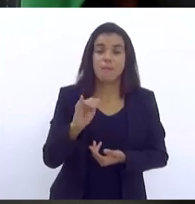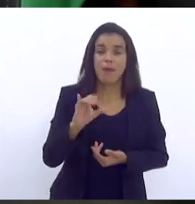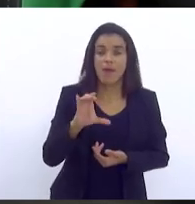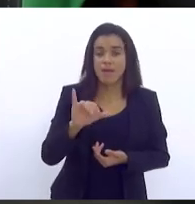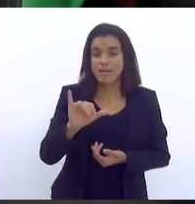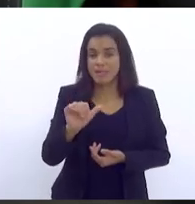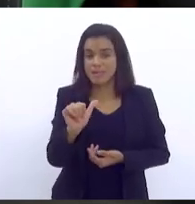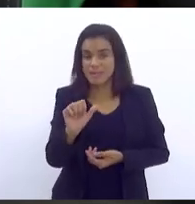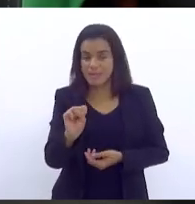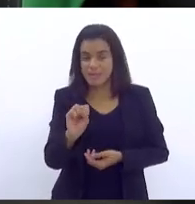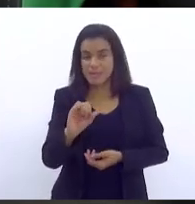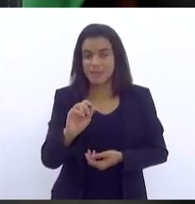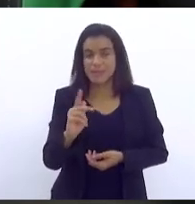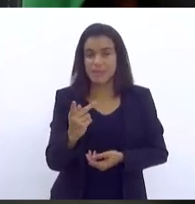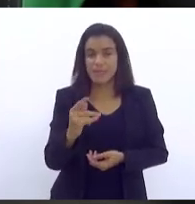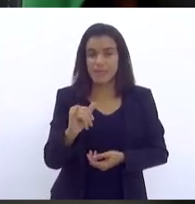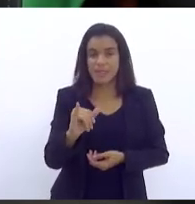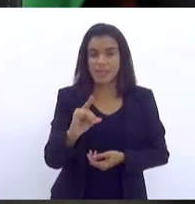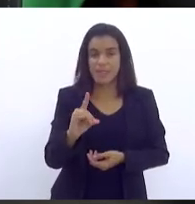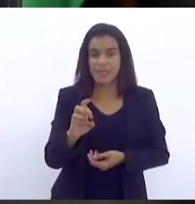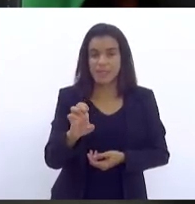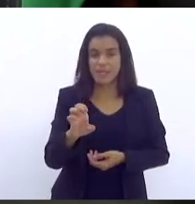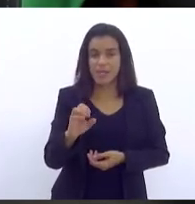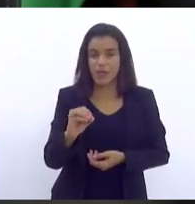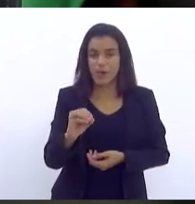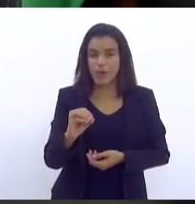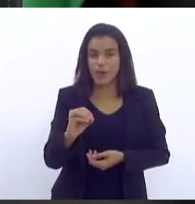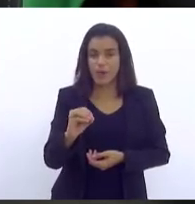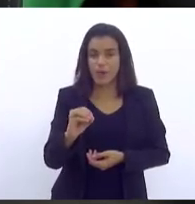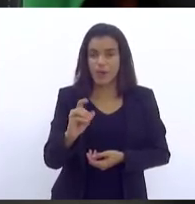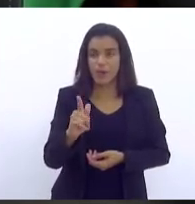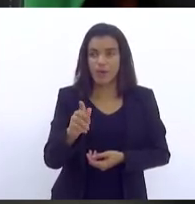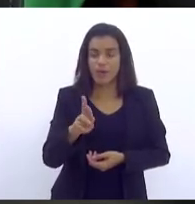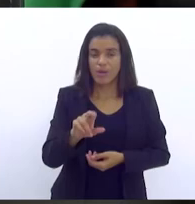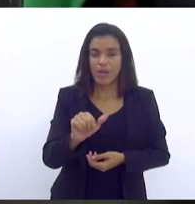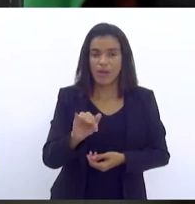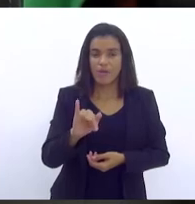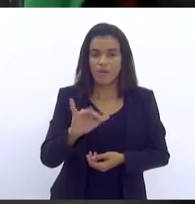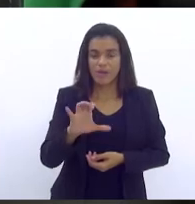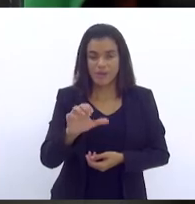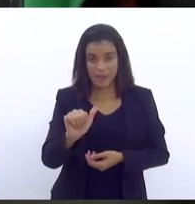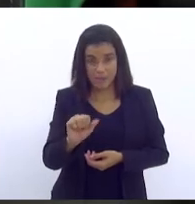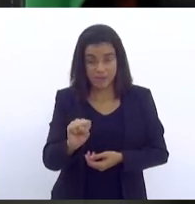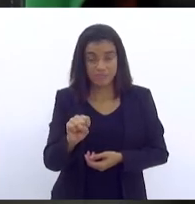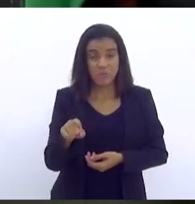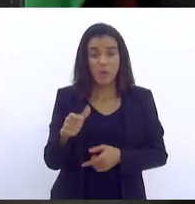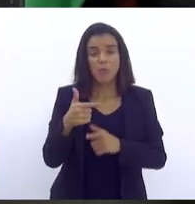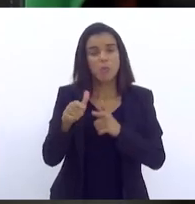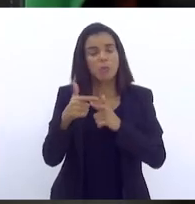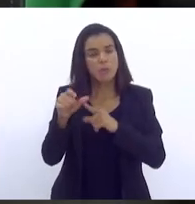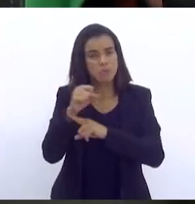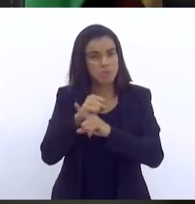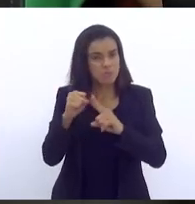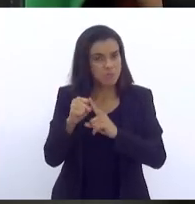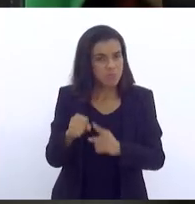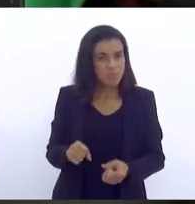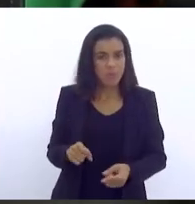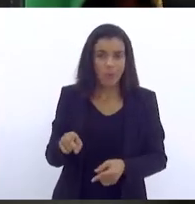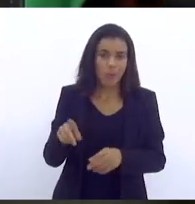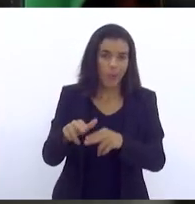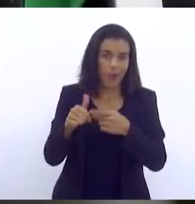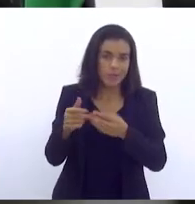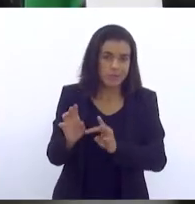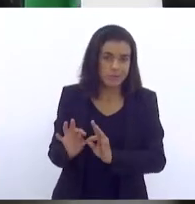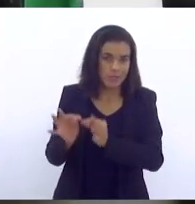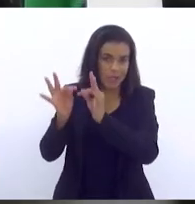mas eh o problema social não é um problema hoje pelo grau tecnológico que